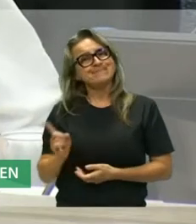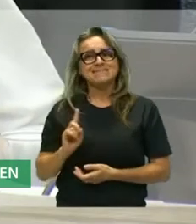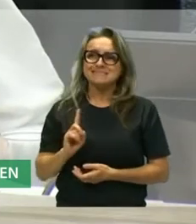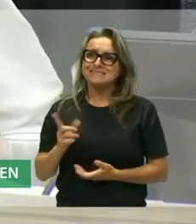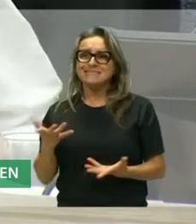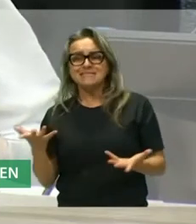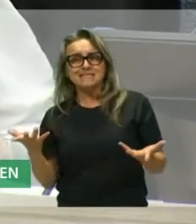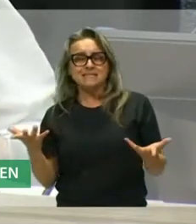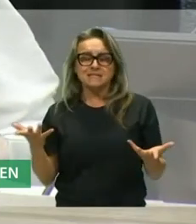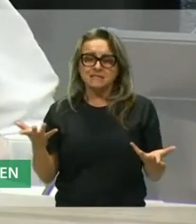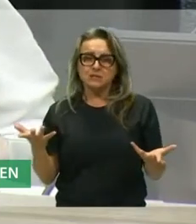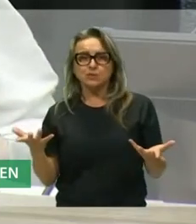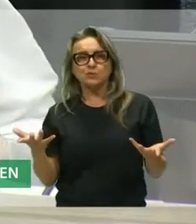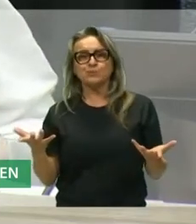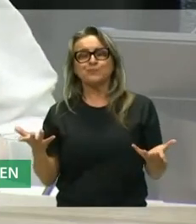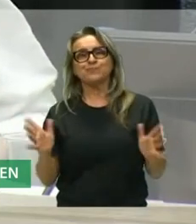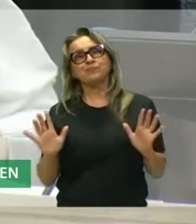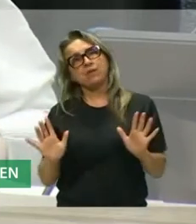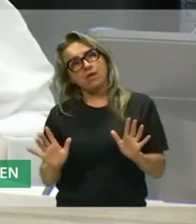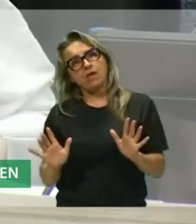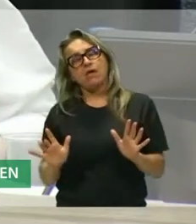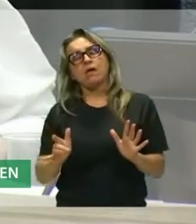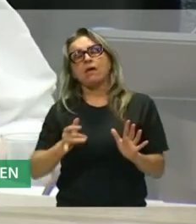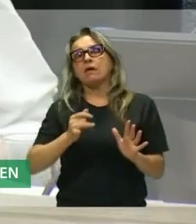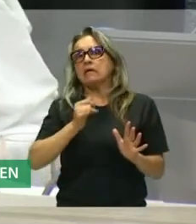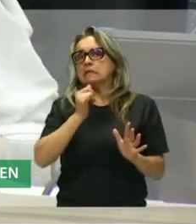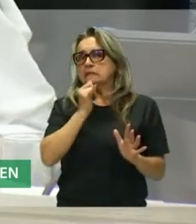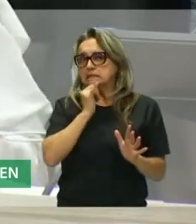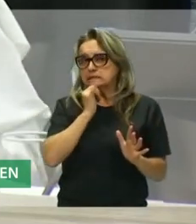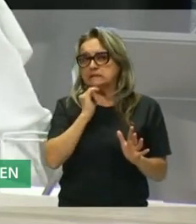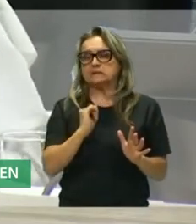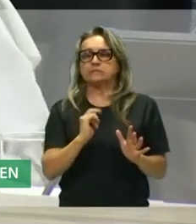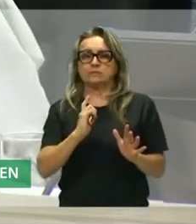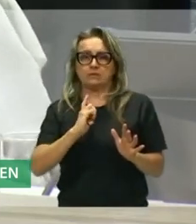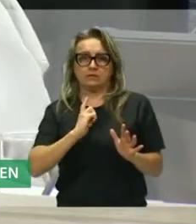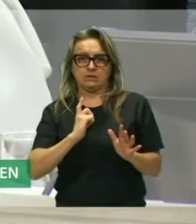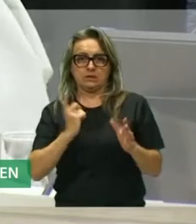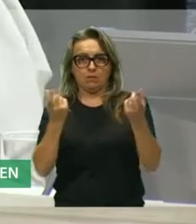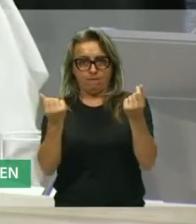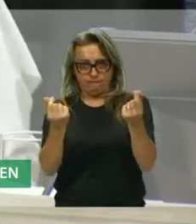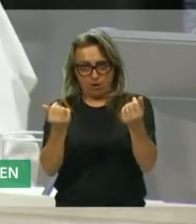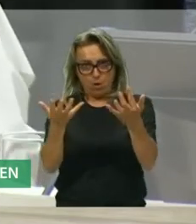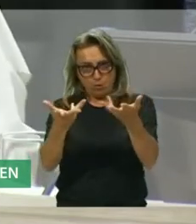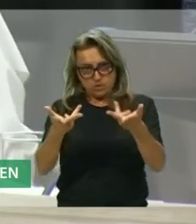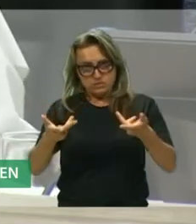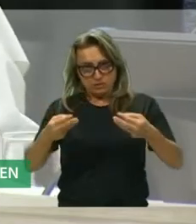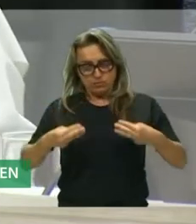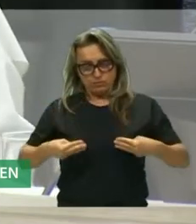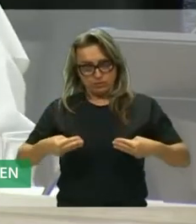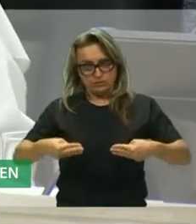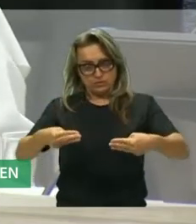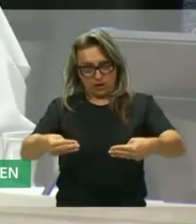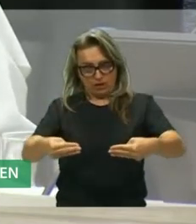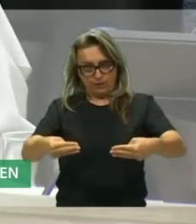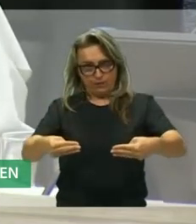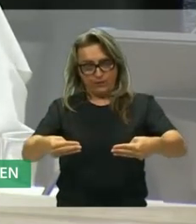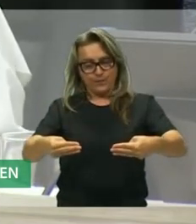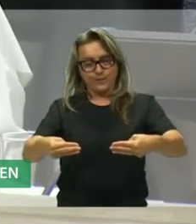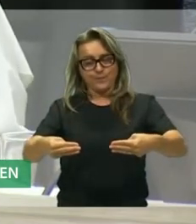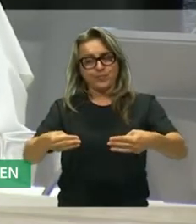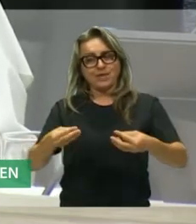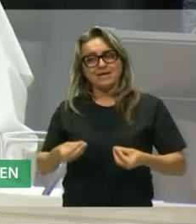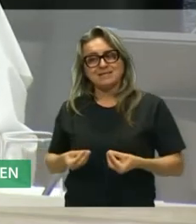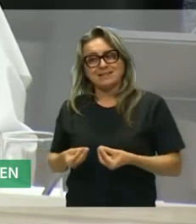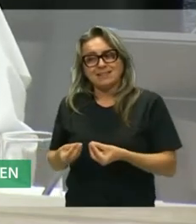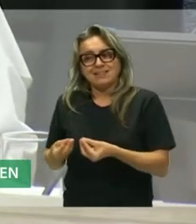digamos assim, existe um valor que eles recebem do Ministério e que eles deixam no Marieta, mas é um valor